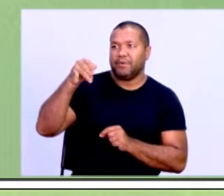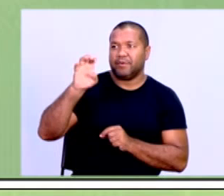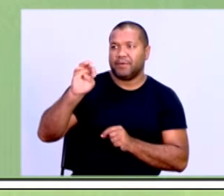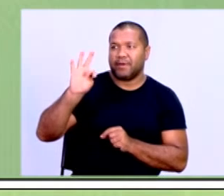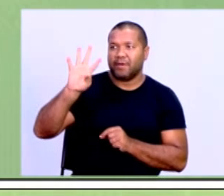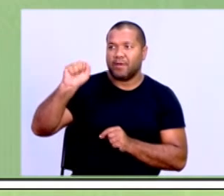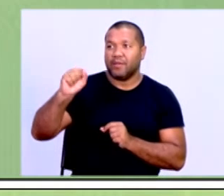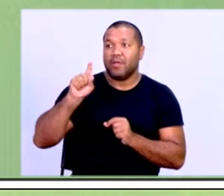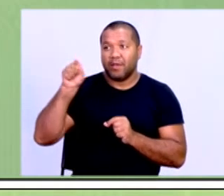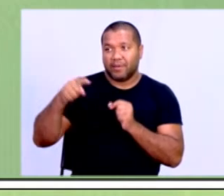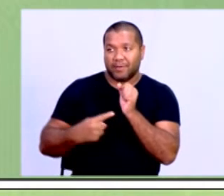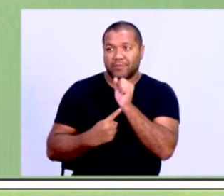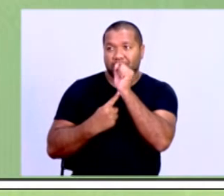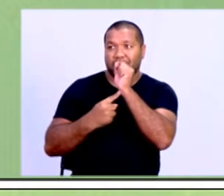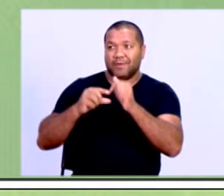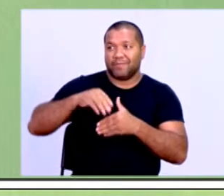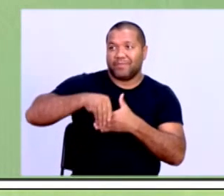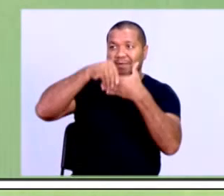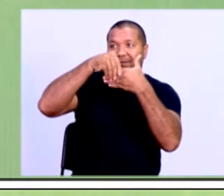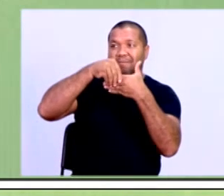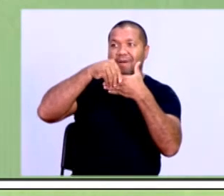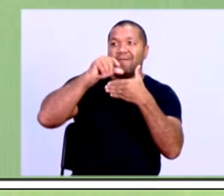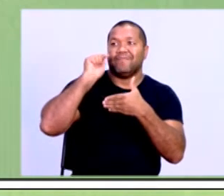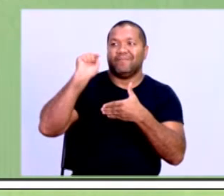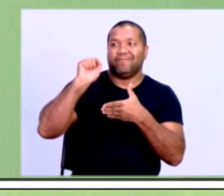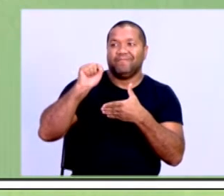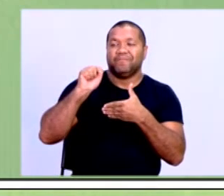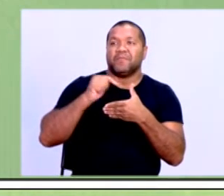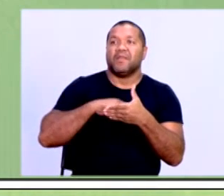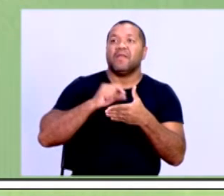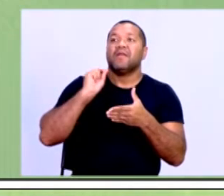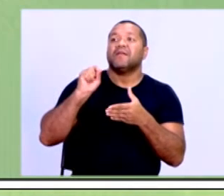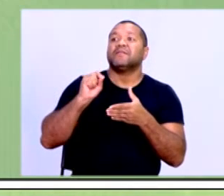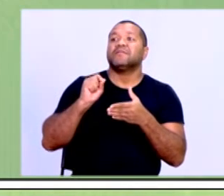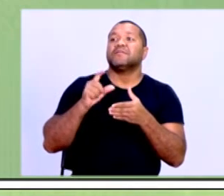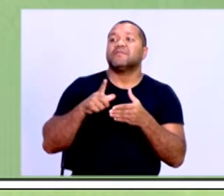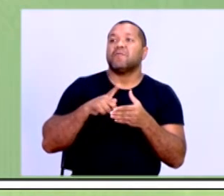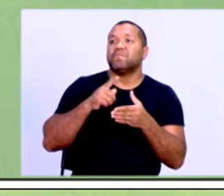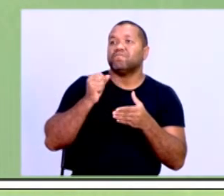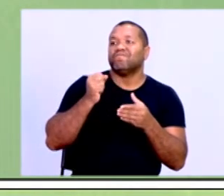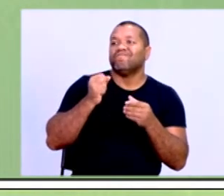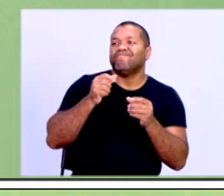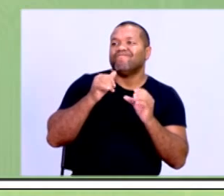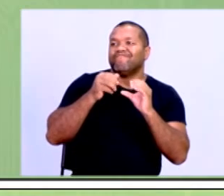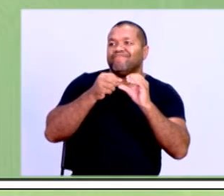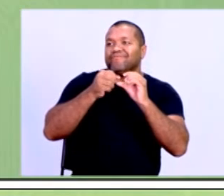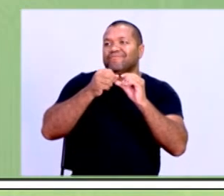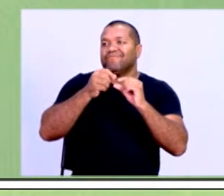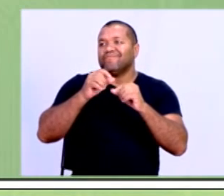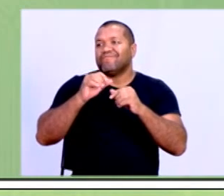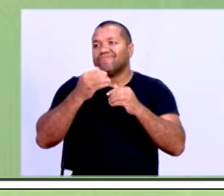sujeito principal aí da orientação a objeto, são características definidas pelas